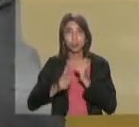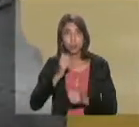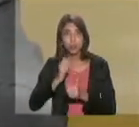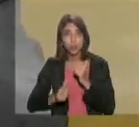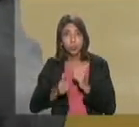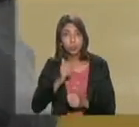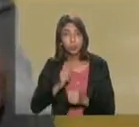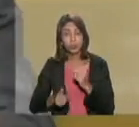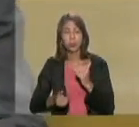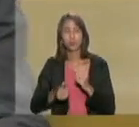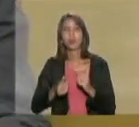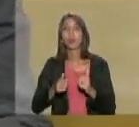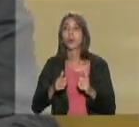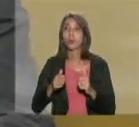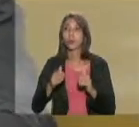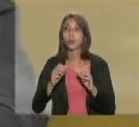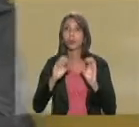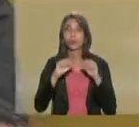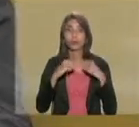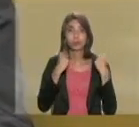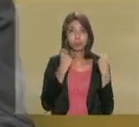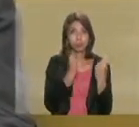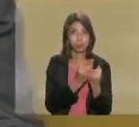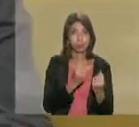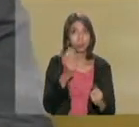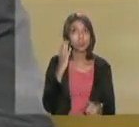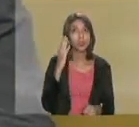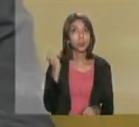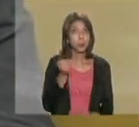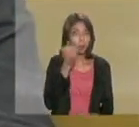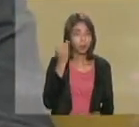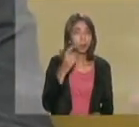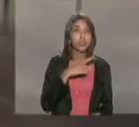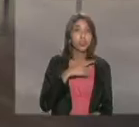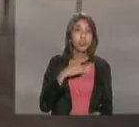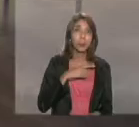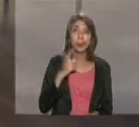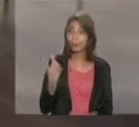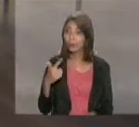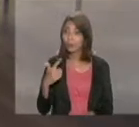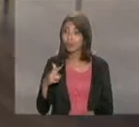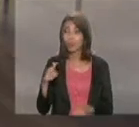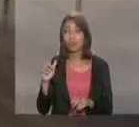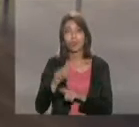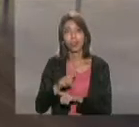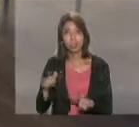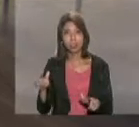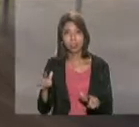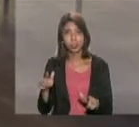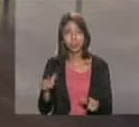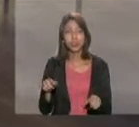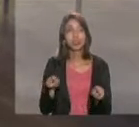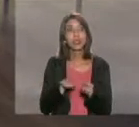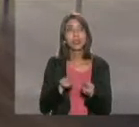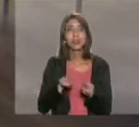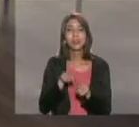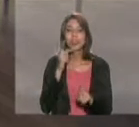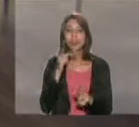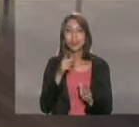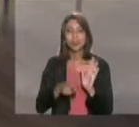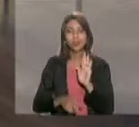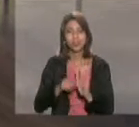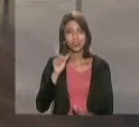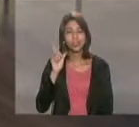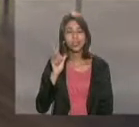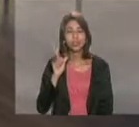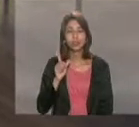que sejam efemérides, os estádios ficam vazios. E há um detalhe, Odilon, isso que também falou o deputado e você falou no